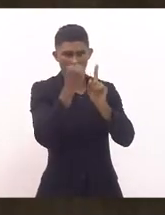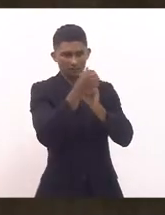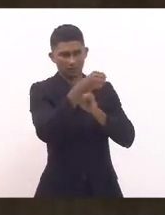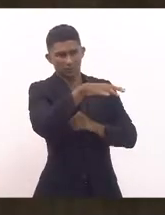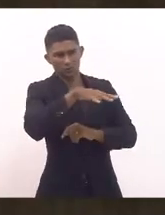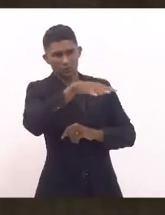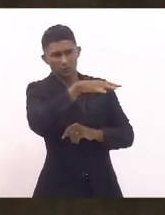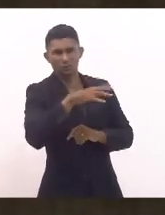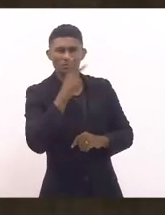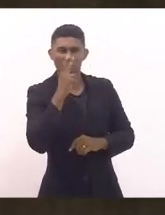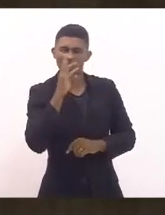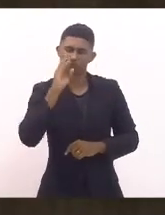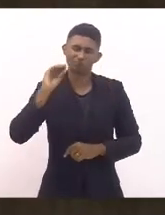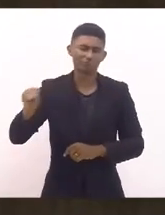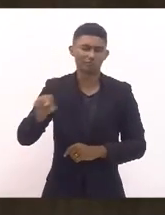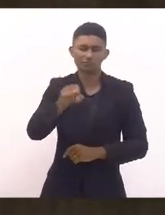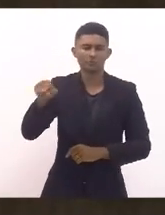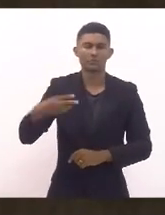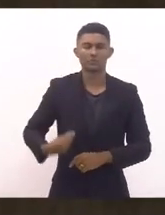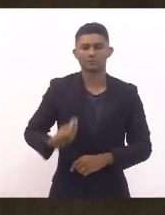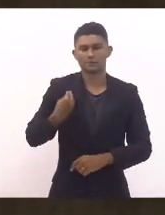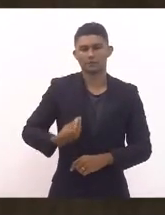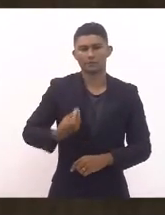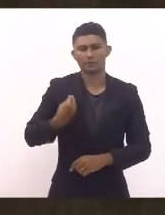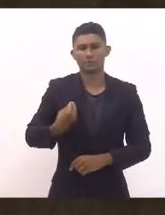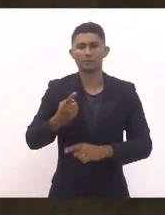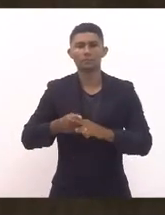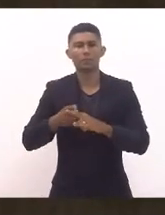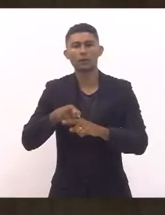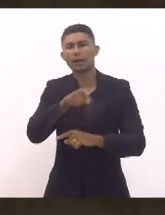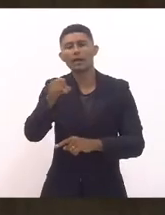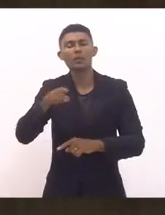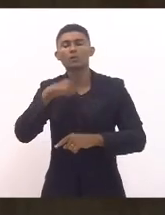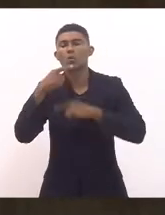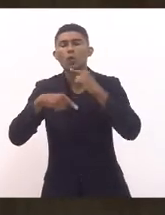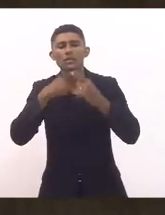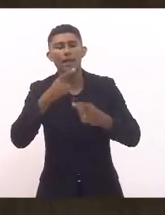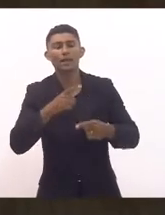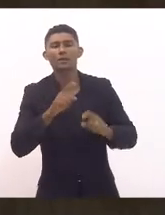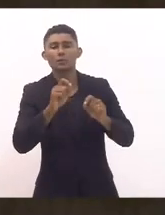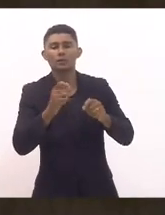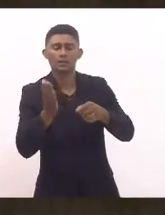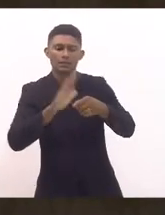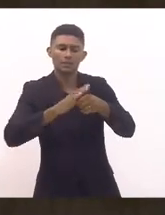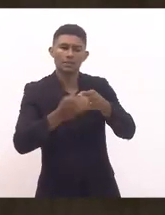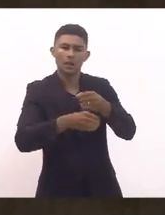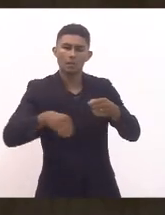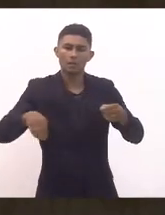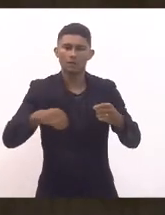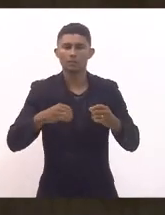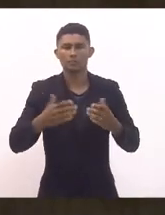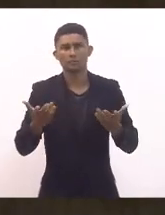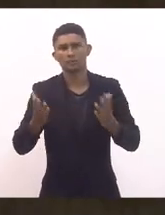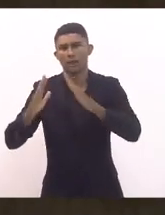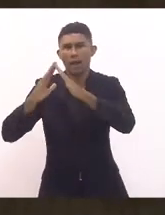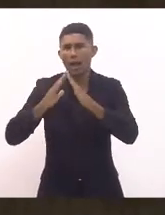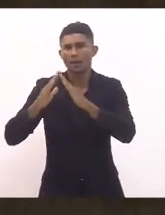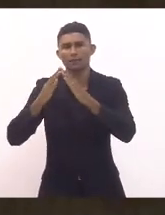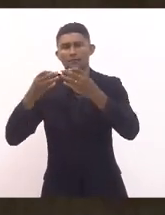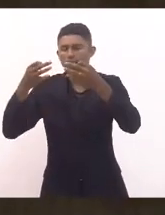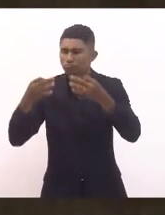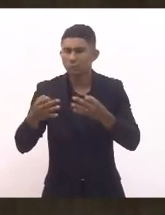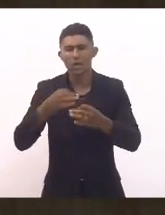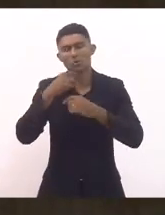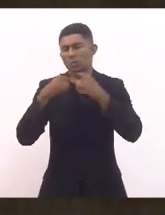são negligenciadas. Desde o acesso ao mais básico, que é saneamento básico, direito à moradia digna, até